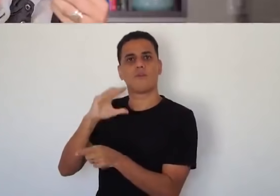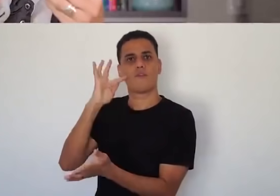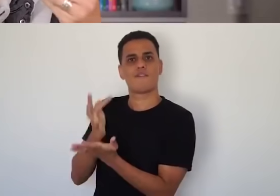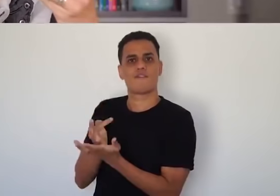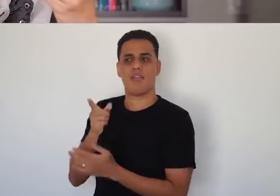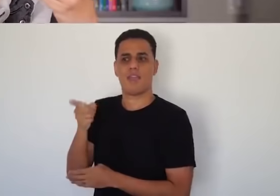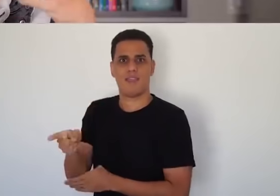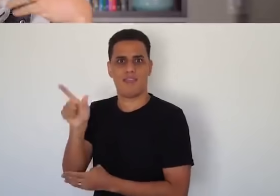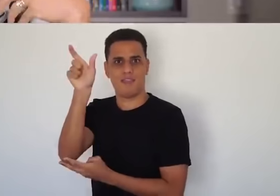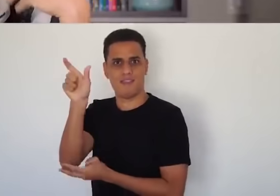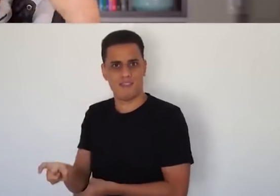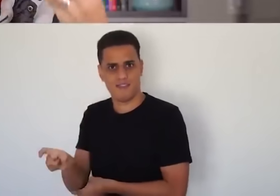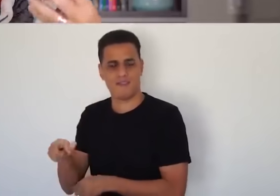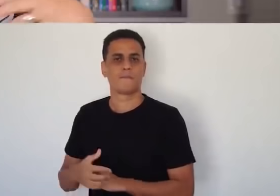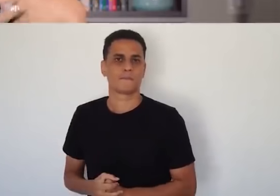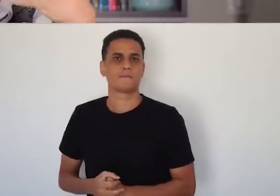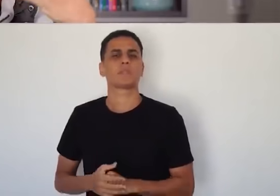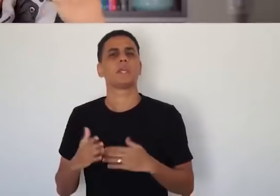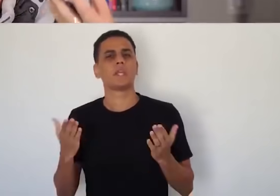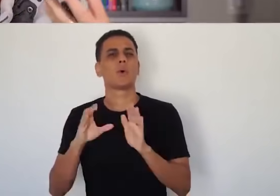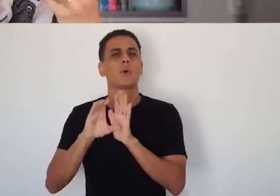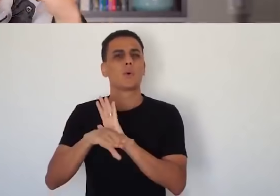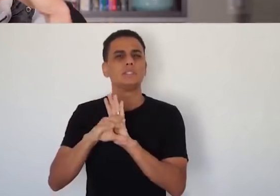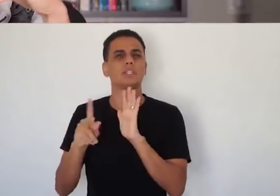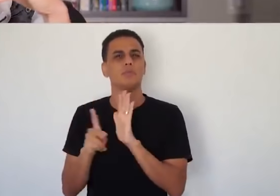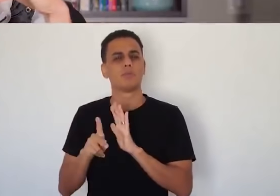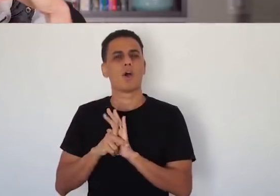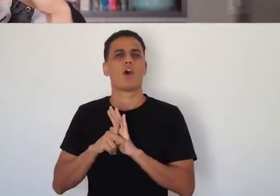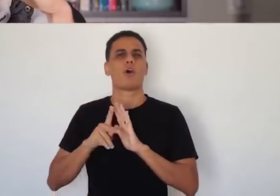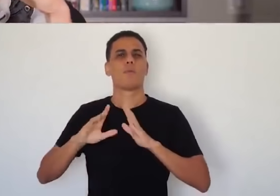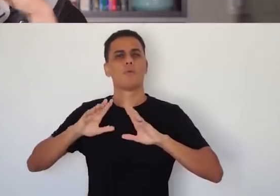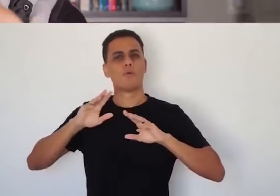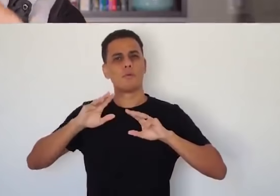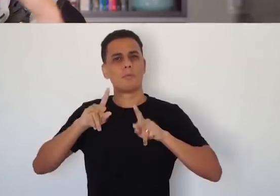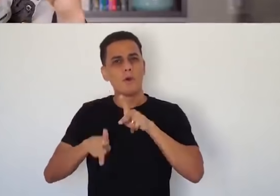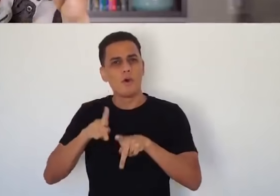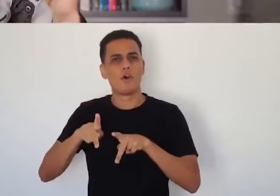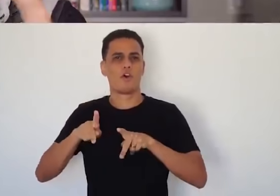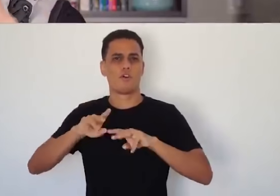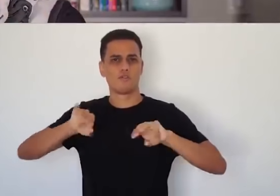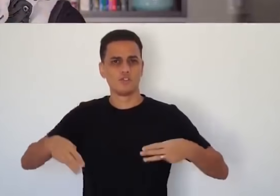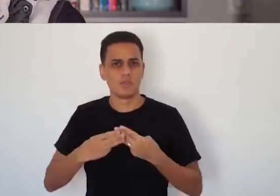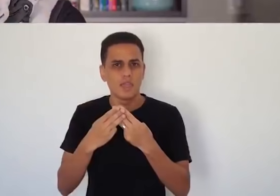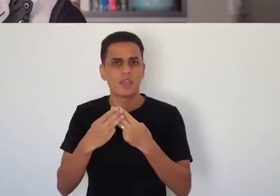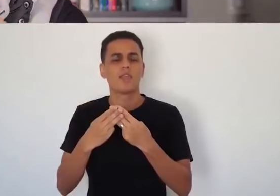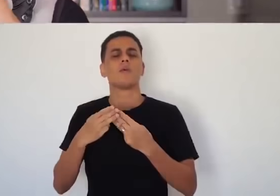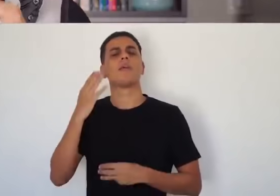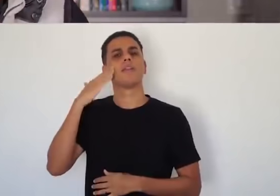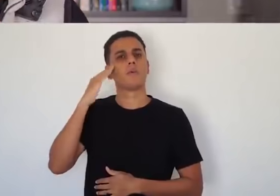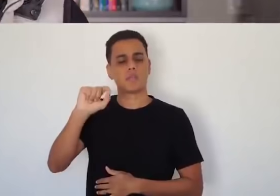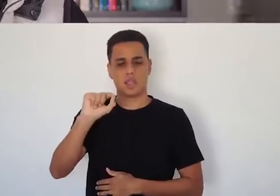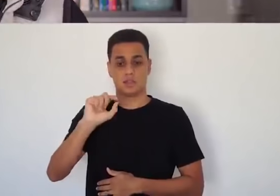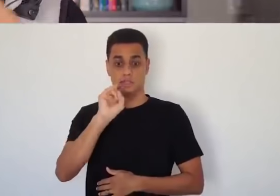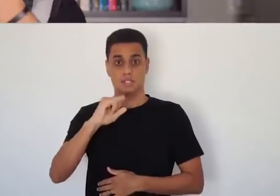não é? Aquilo que foi nos dado, a palavra de Deus, no conceito hebreu, no conceito judaico, é